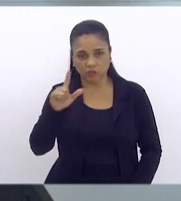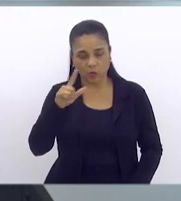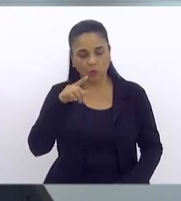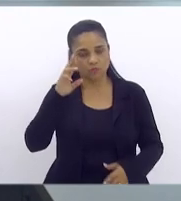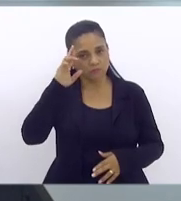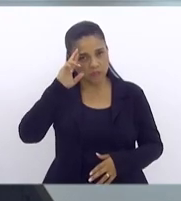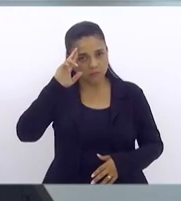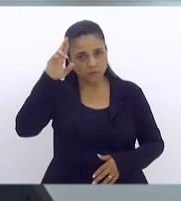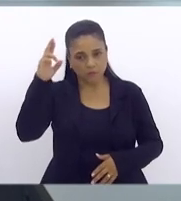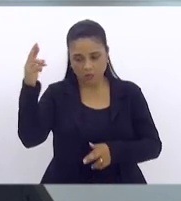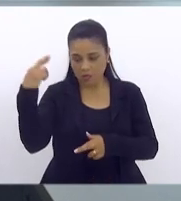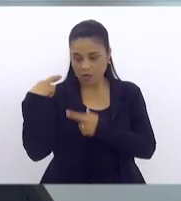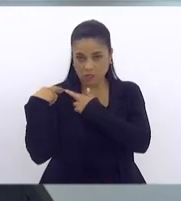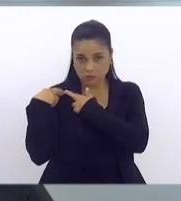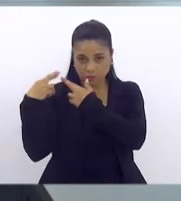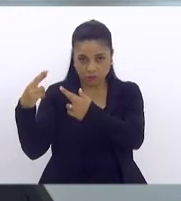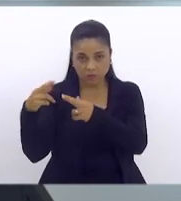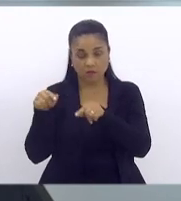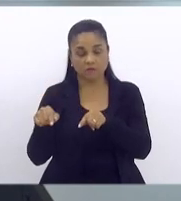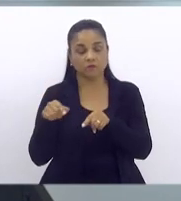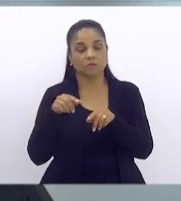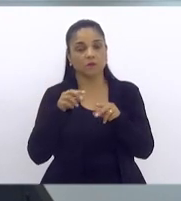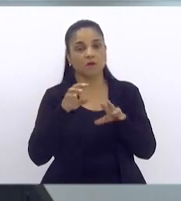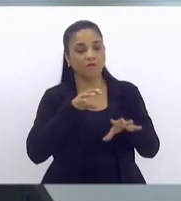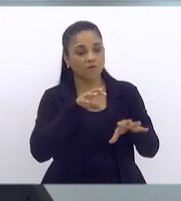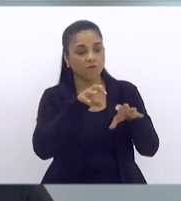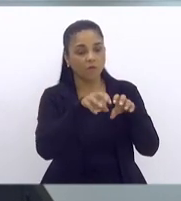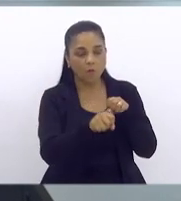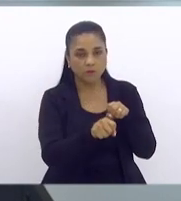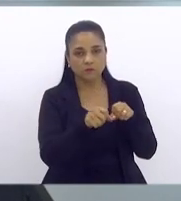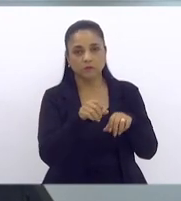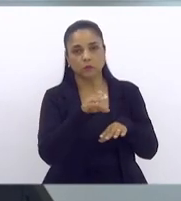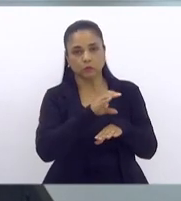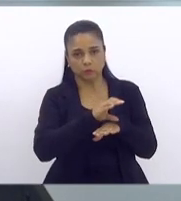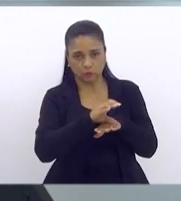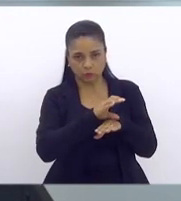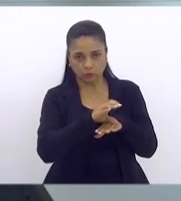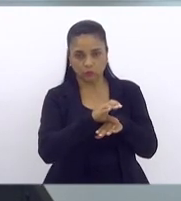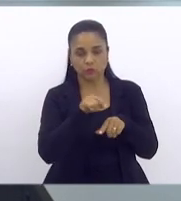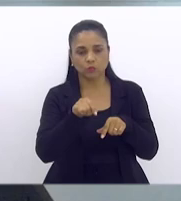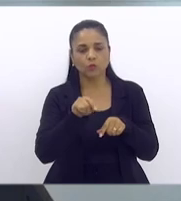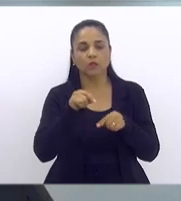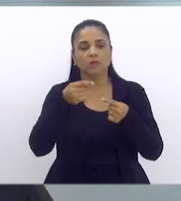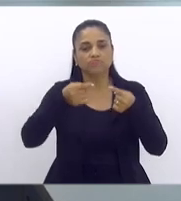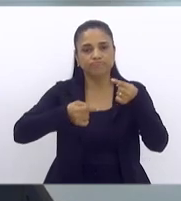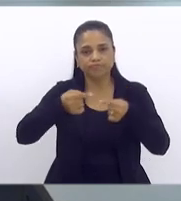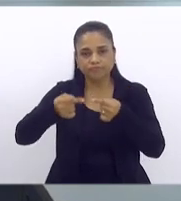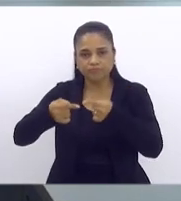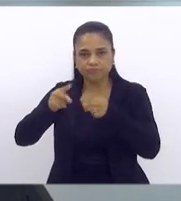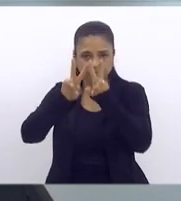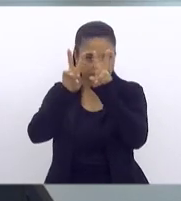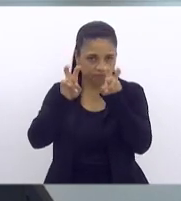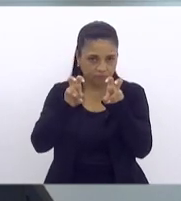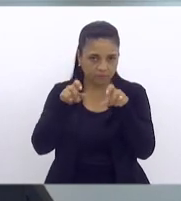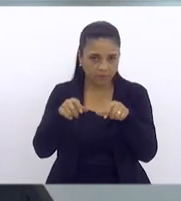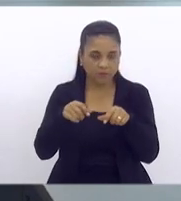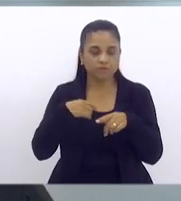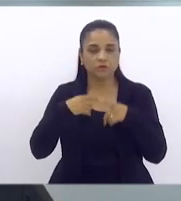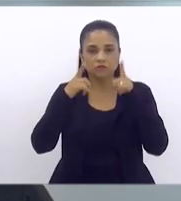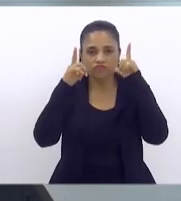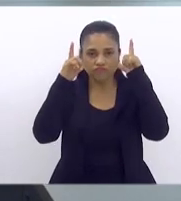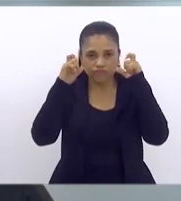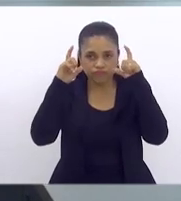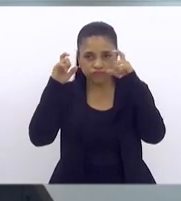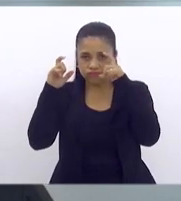formação, com relação àquilo que a gente tem discutido aqui na CPI do reconhecimento